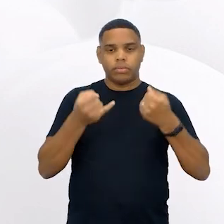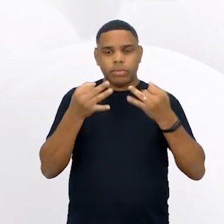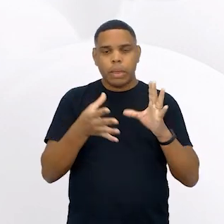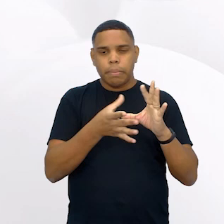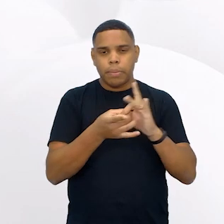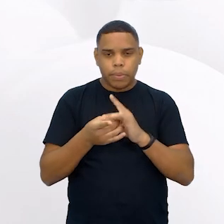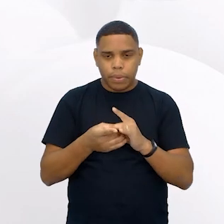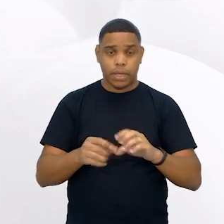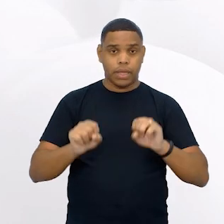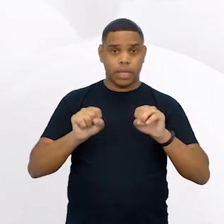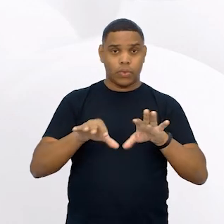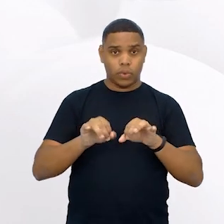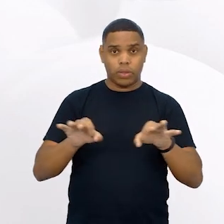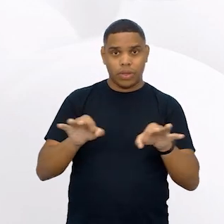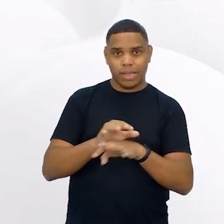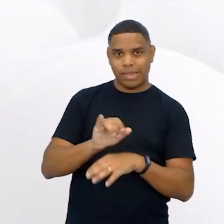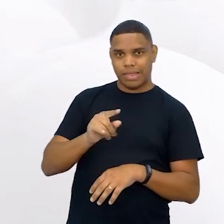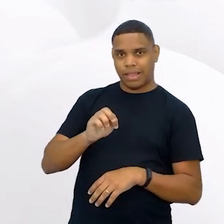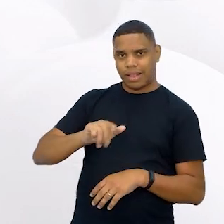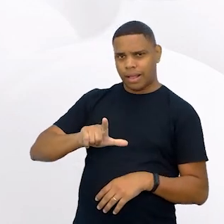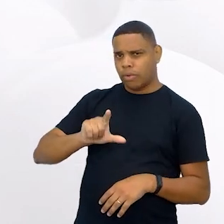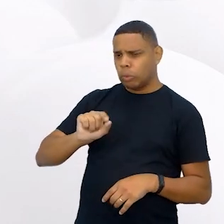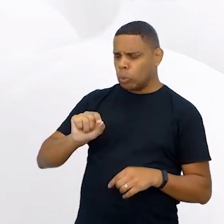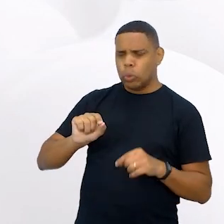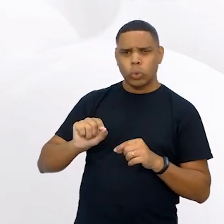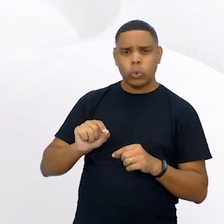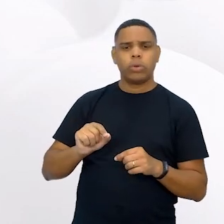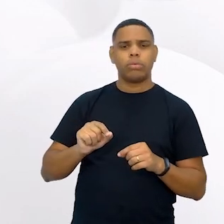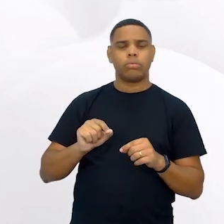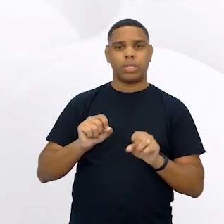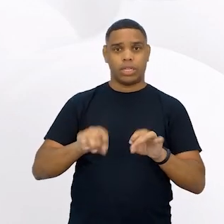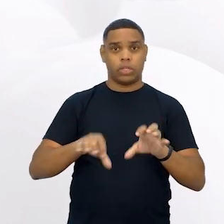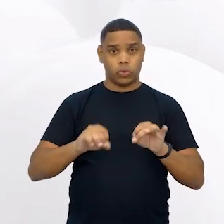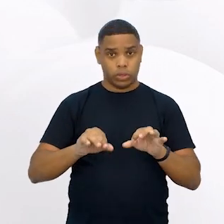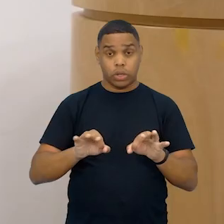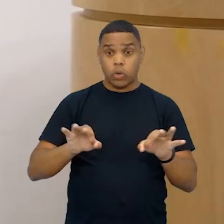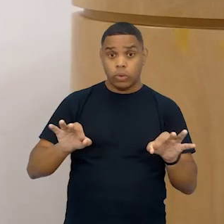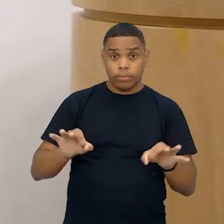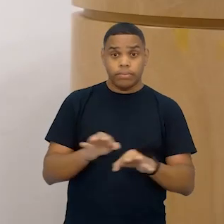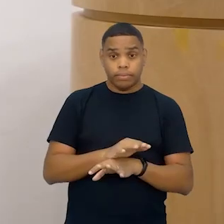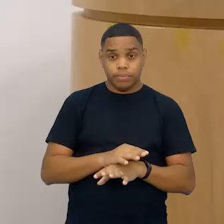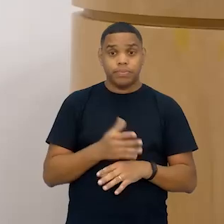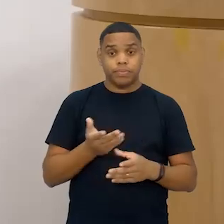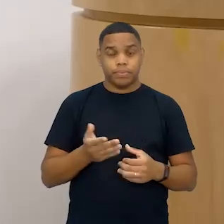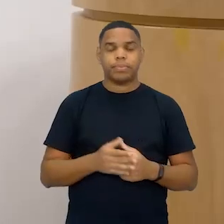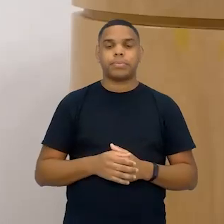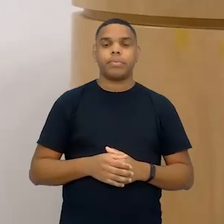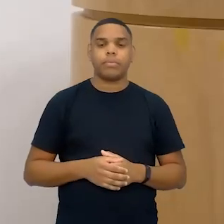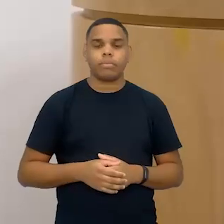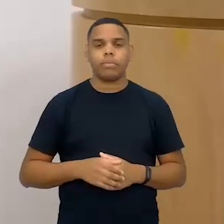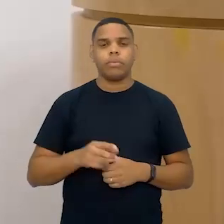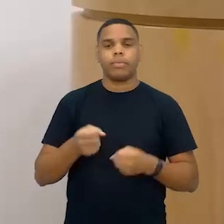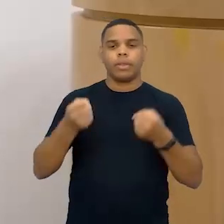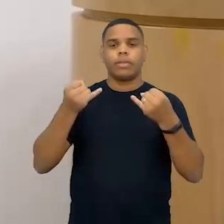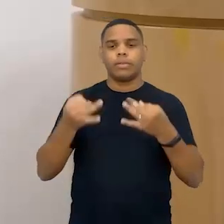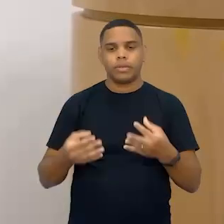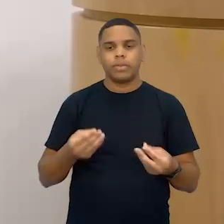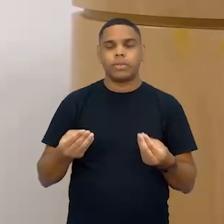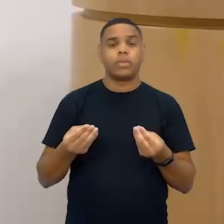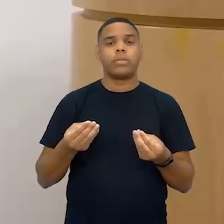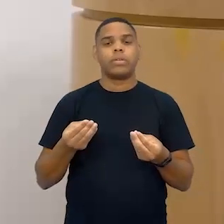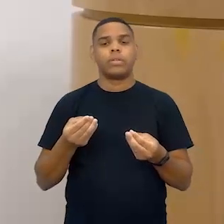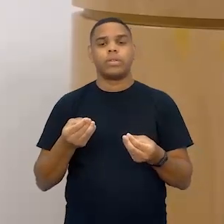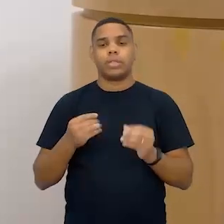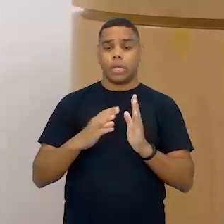contextualizar a educação integral. Lembrando que educação integral, ela, nesse caso, a gente vai falar, não importa